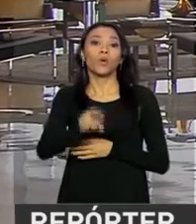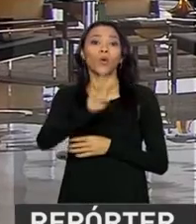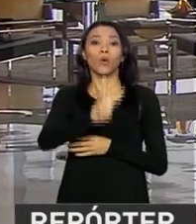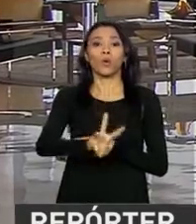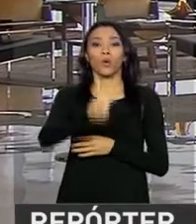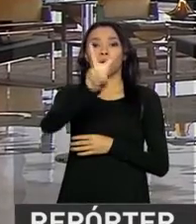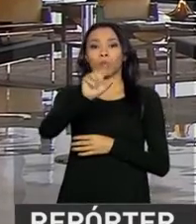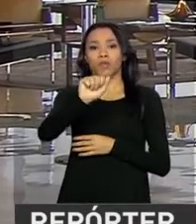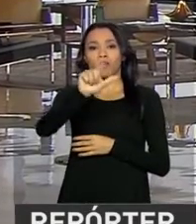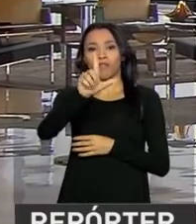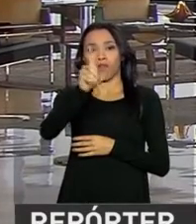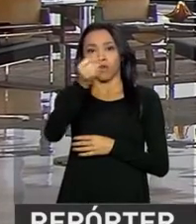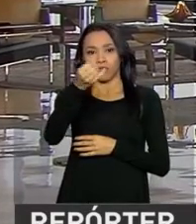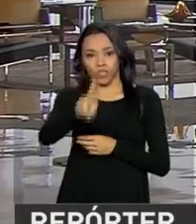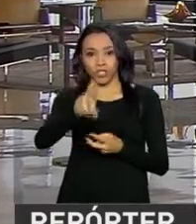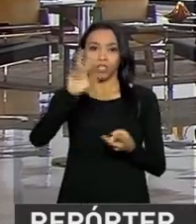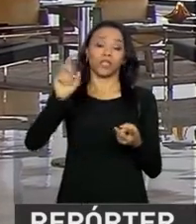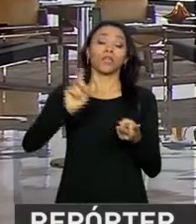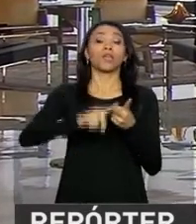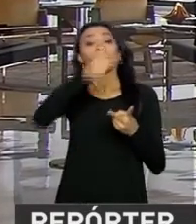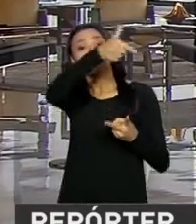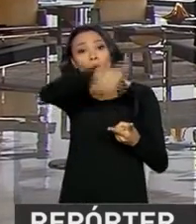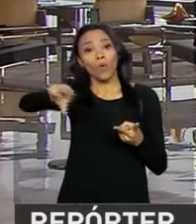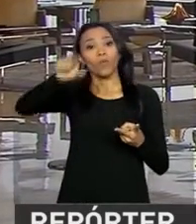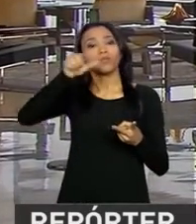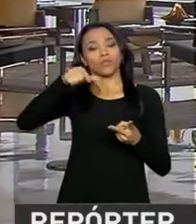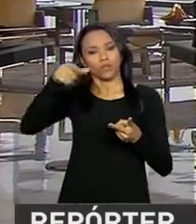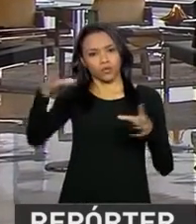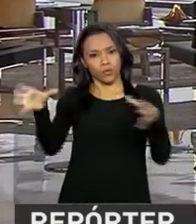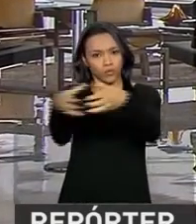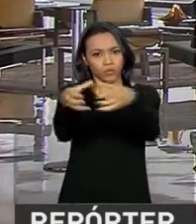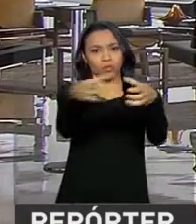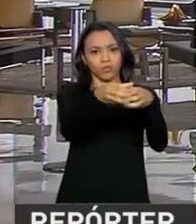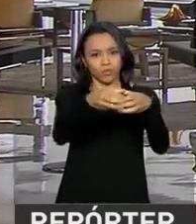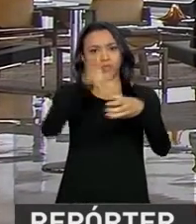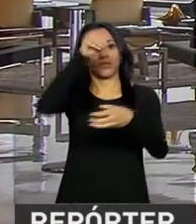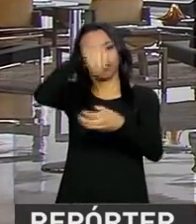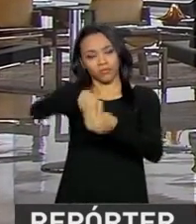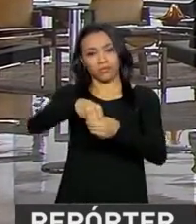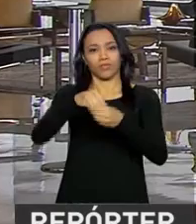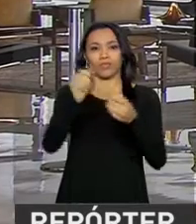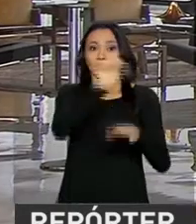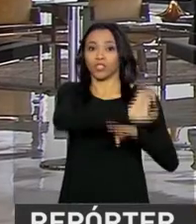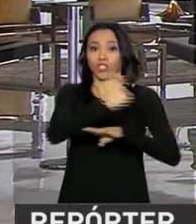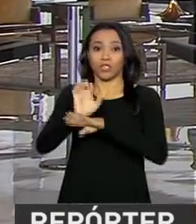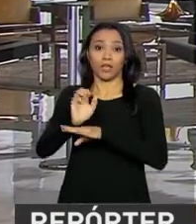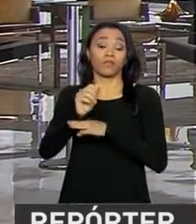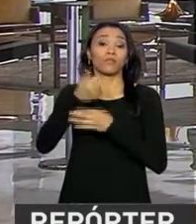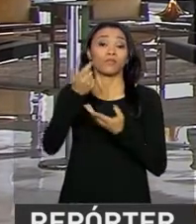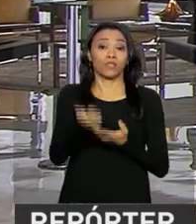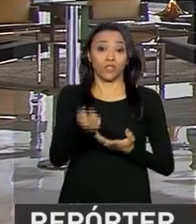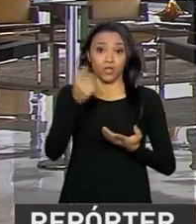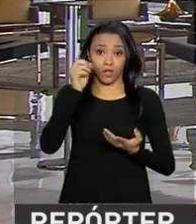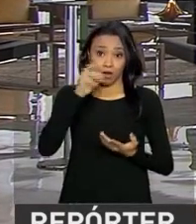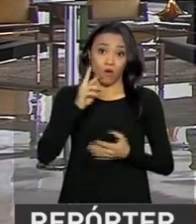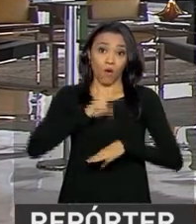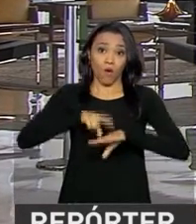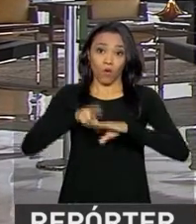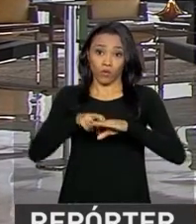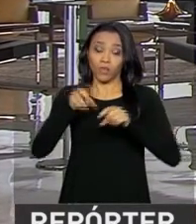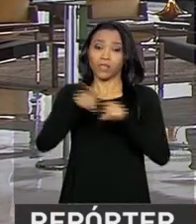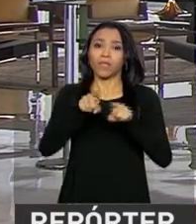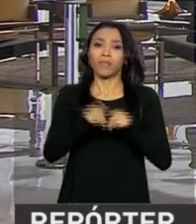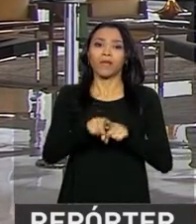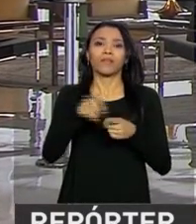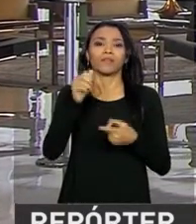do PMDB de Rondônia, juntamente com as bancadas federais de Rondônia e do Acre. Às 16h, o presidente em exercício